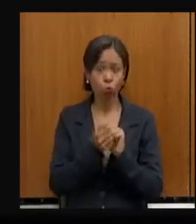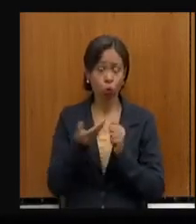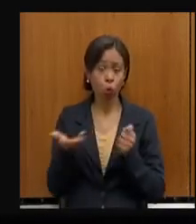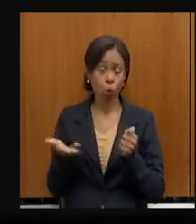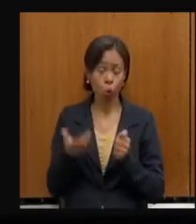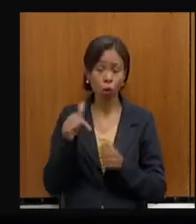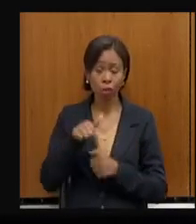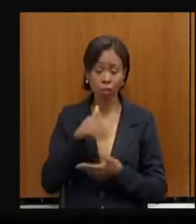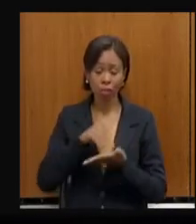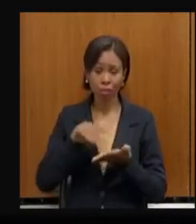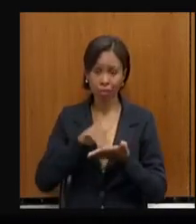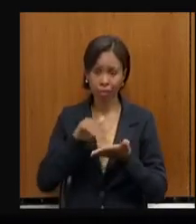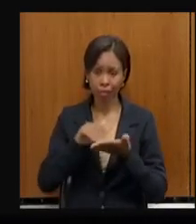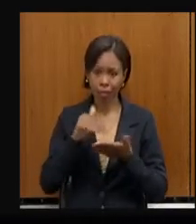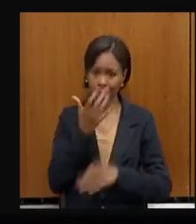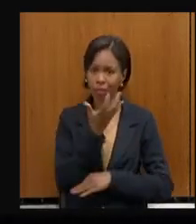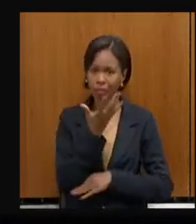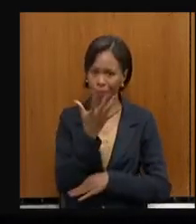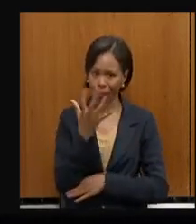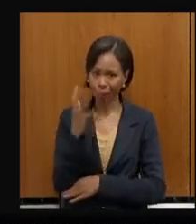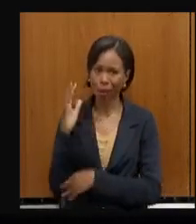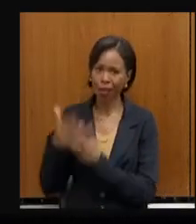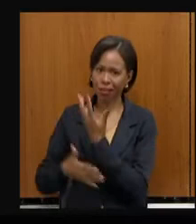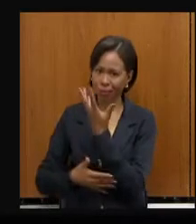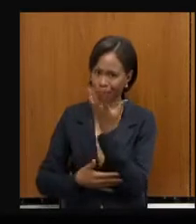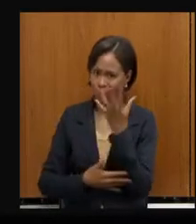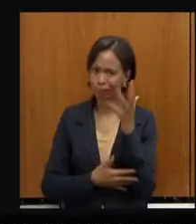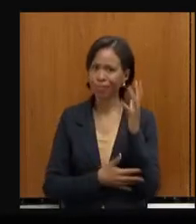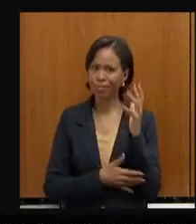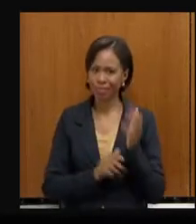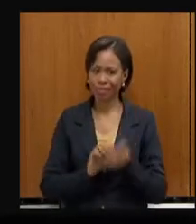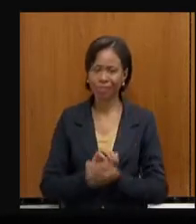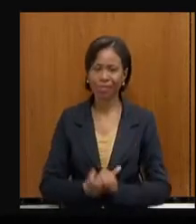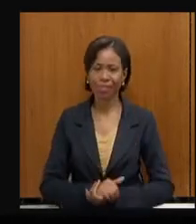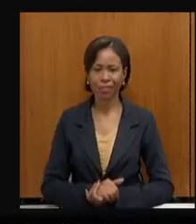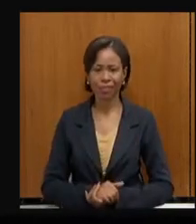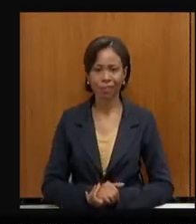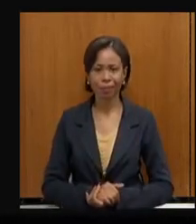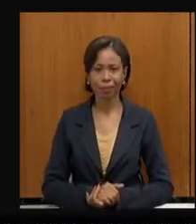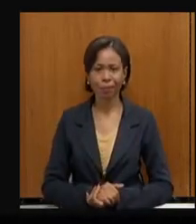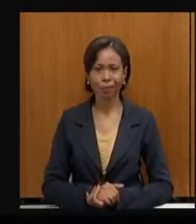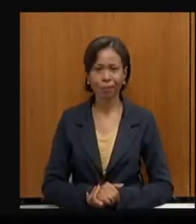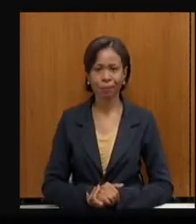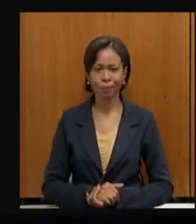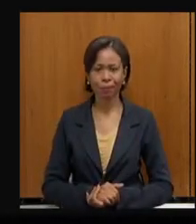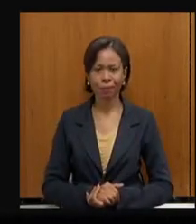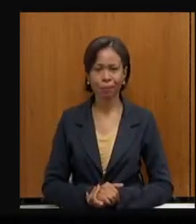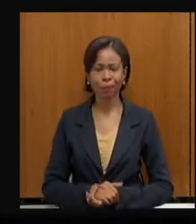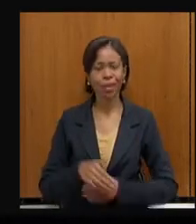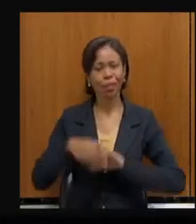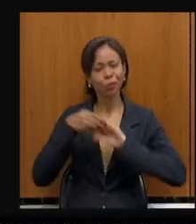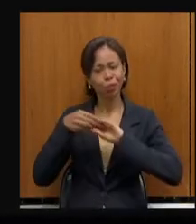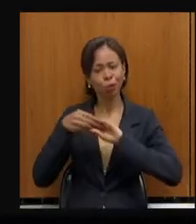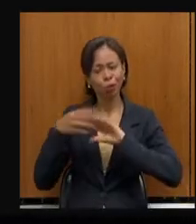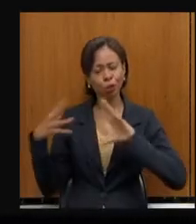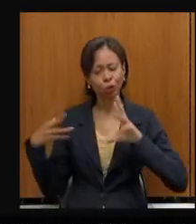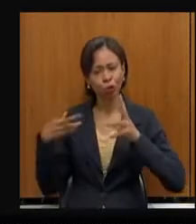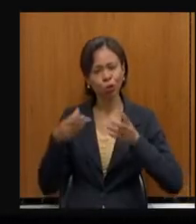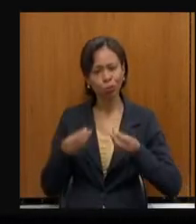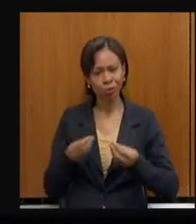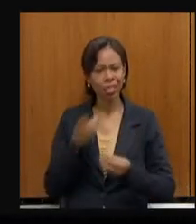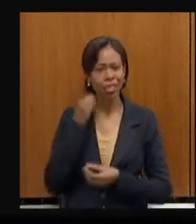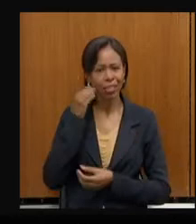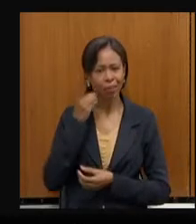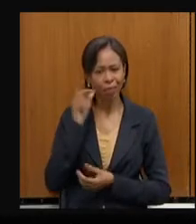Secretaria de Meio Ambiente também não nada quero cumprimentar a todos os estados que